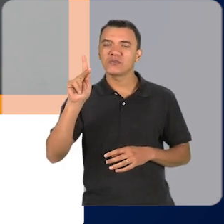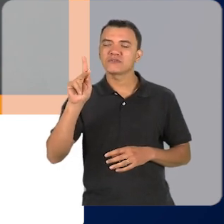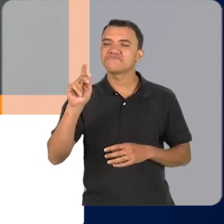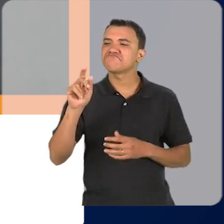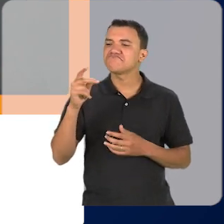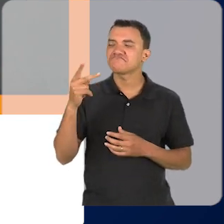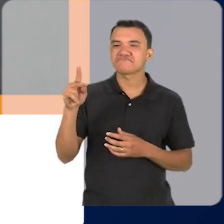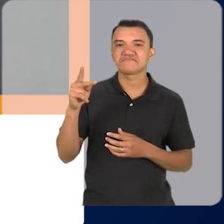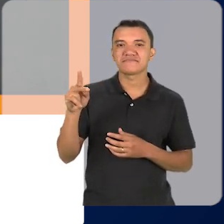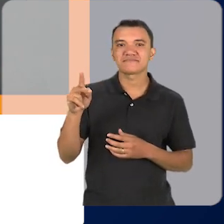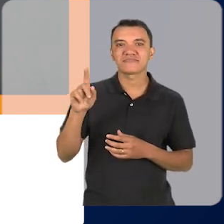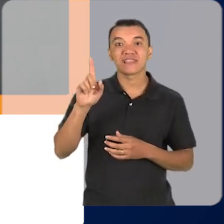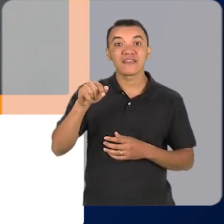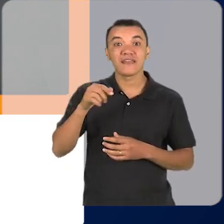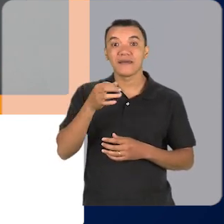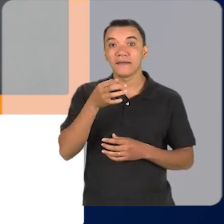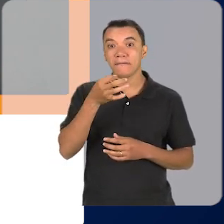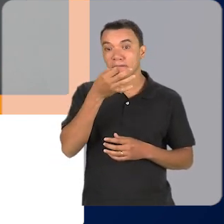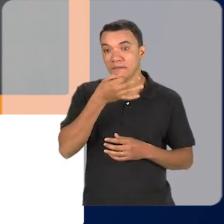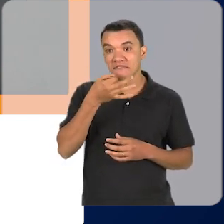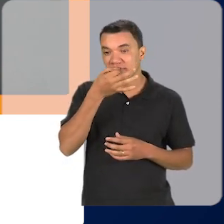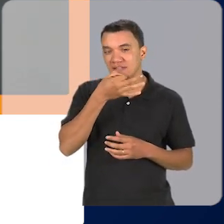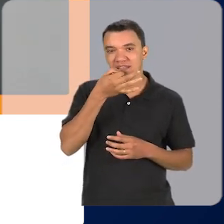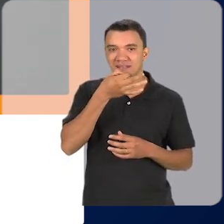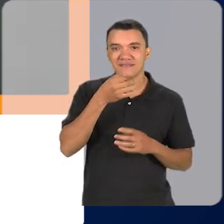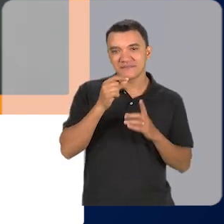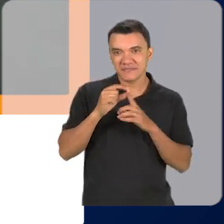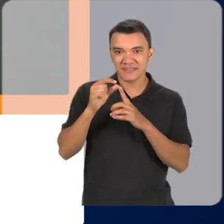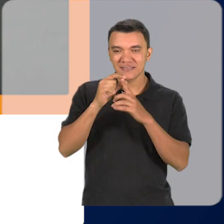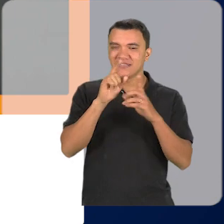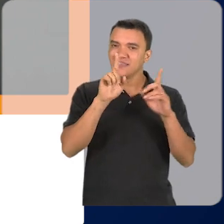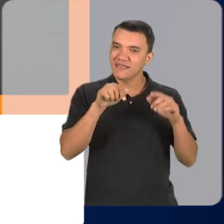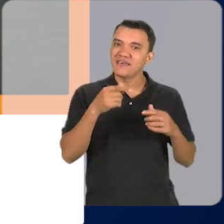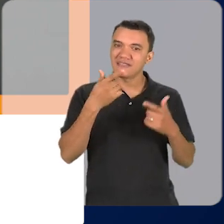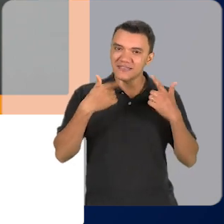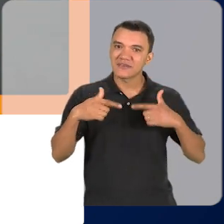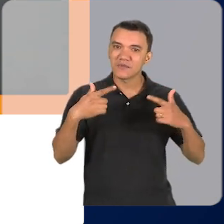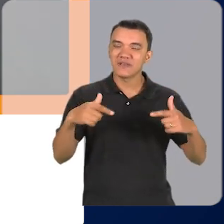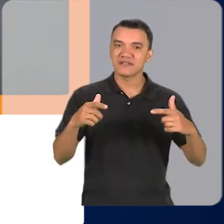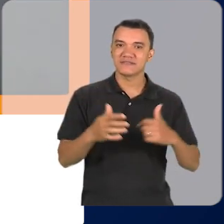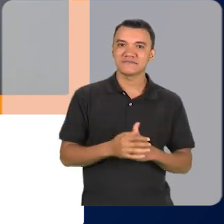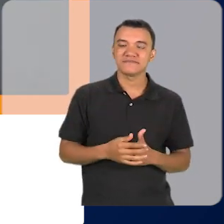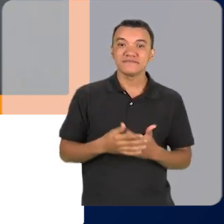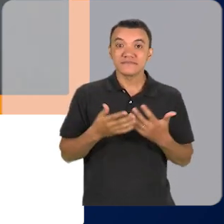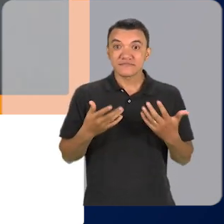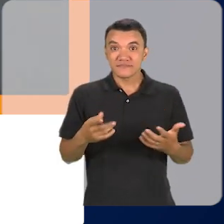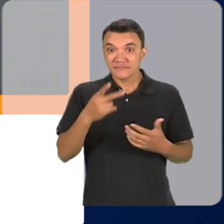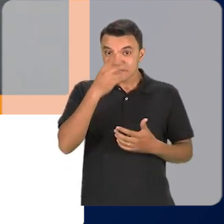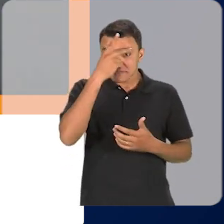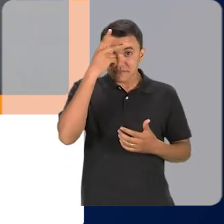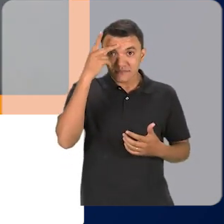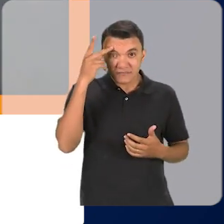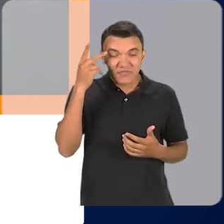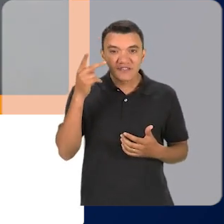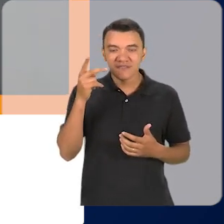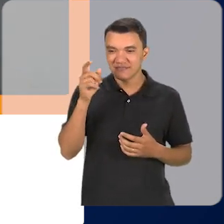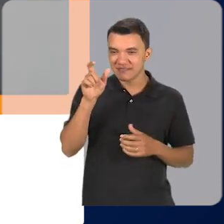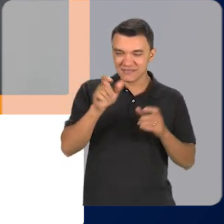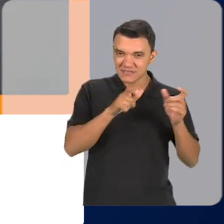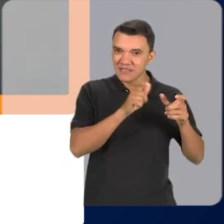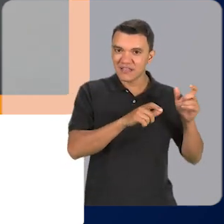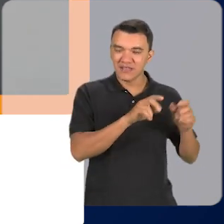palavra, é a linguagem. Então, as pessoas que utilizam, né, que fazem esses vídeos,